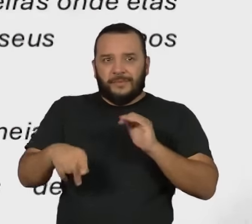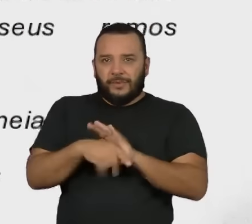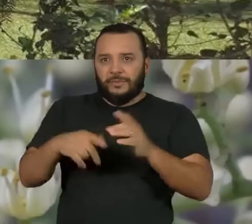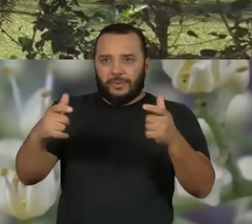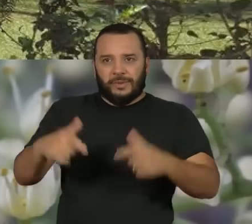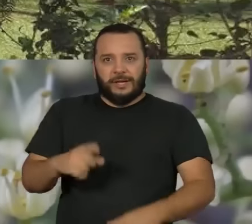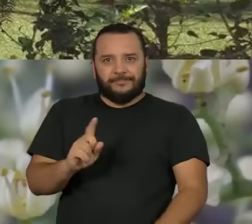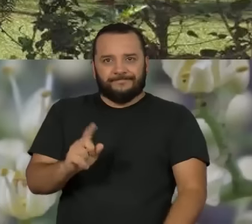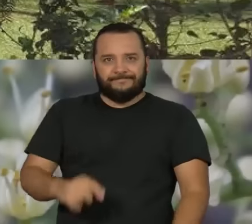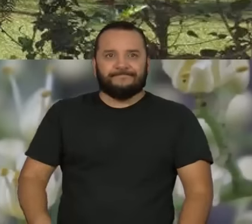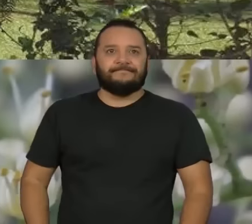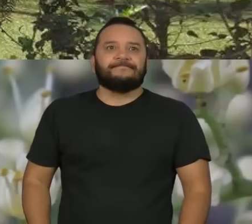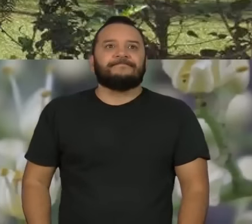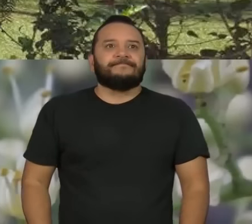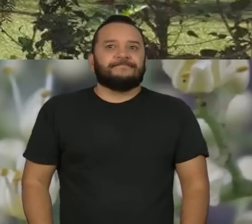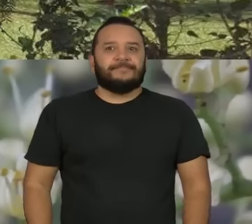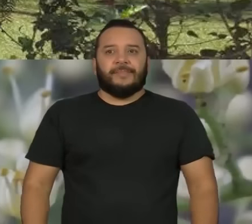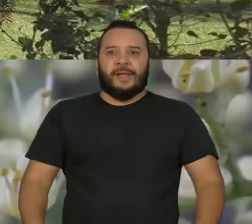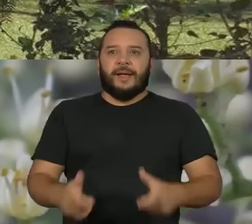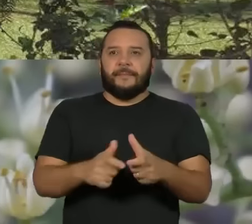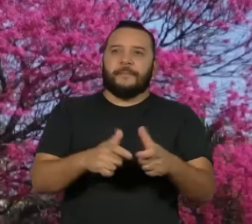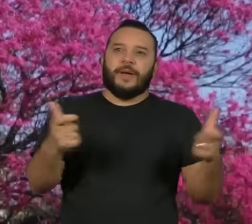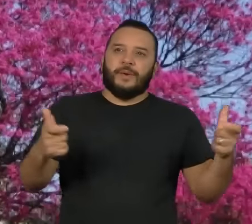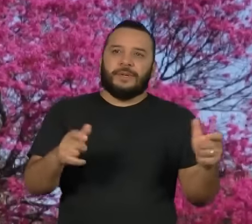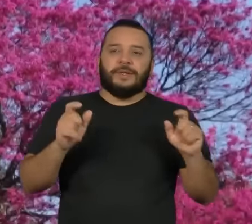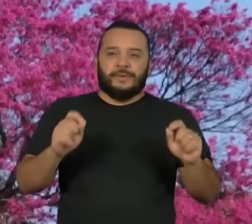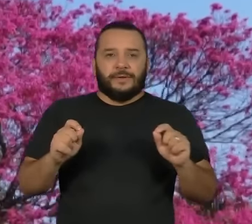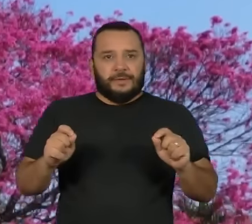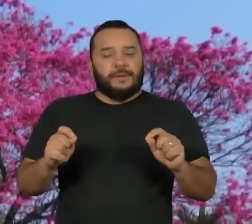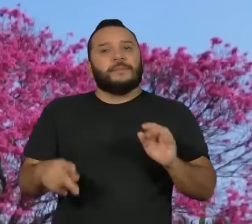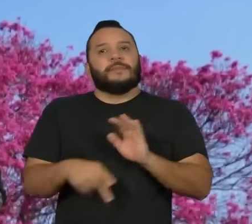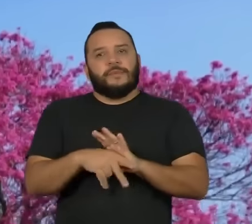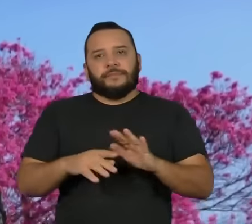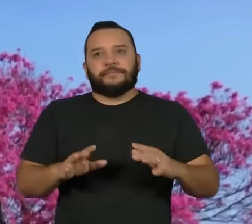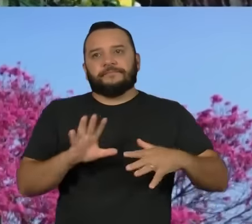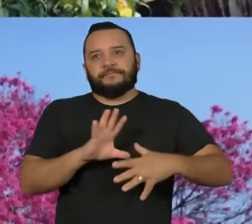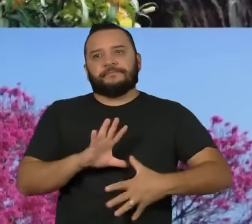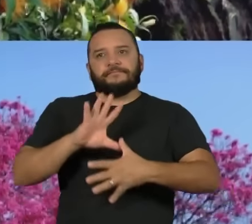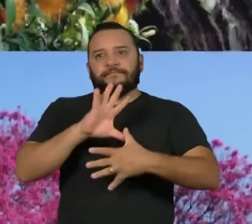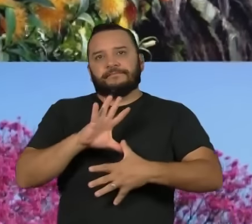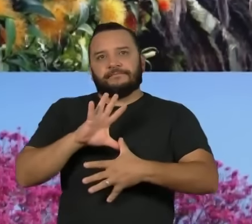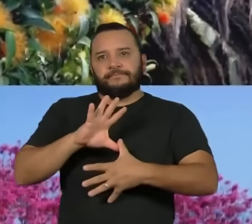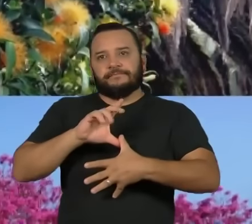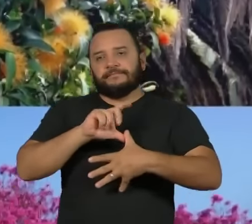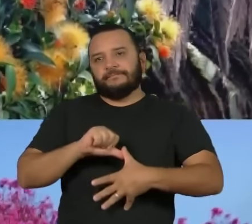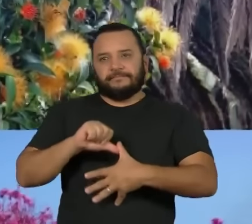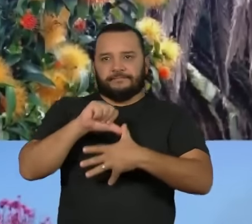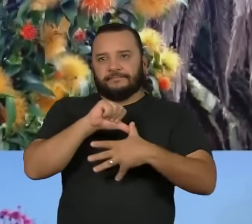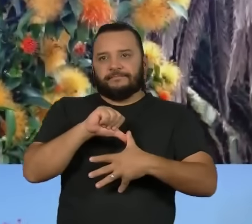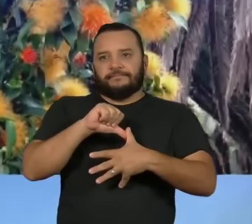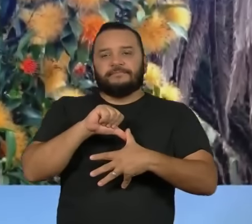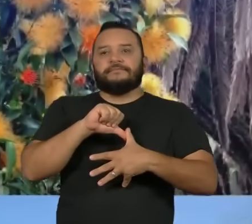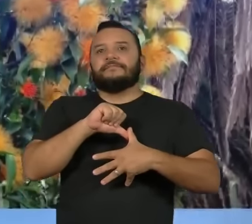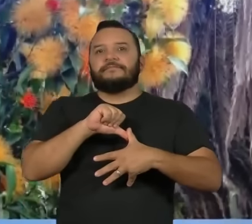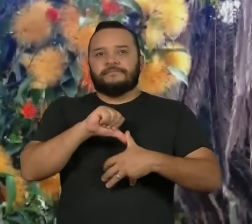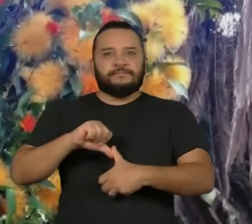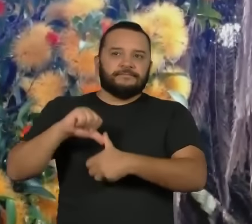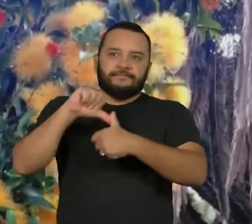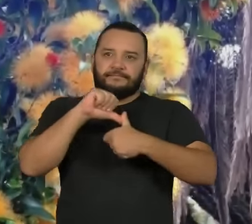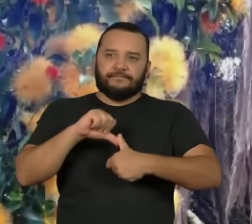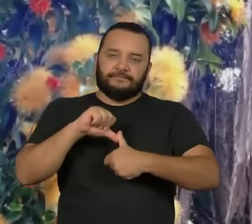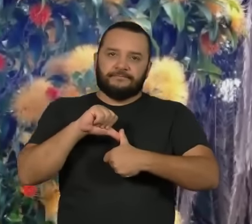A maioria é das Américas. Muito da América do Sul, um pouquinho da América Central, um